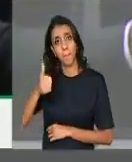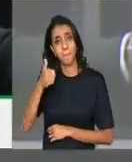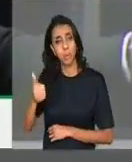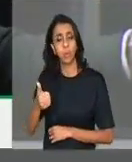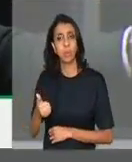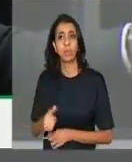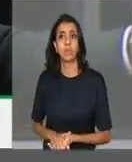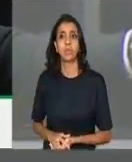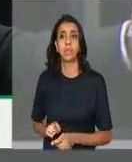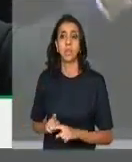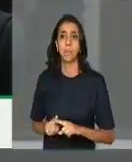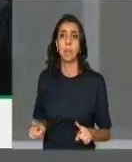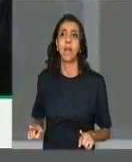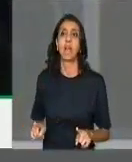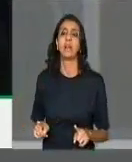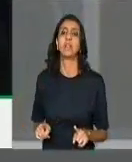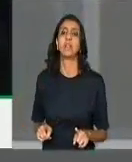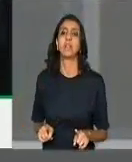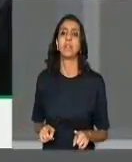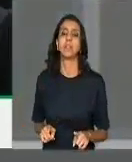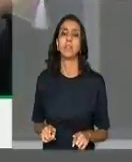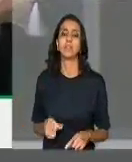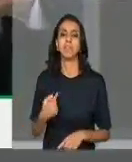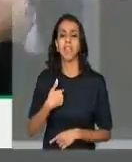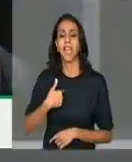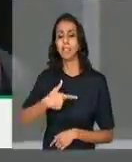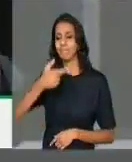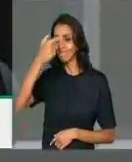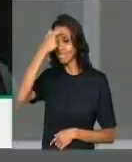uma solidariedade movida por razão